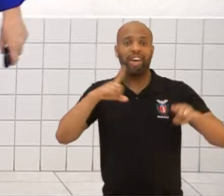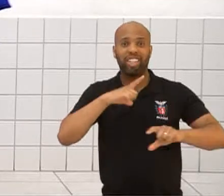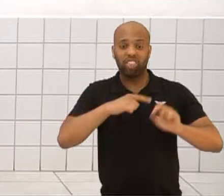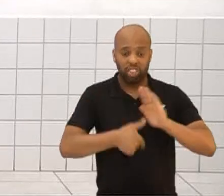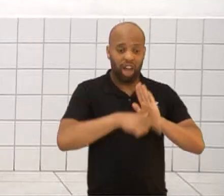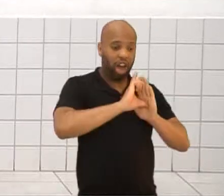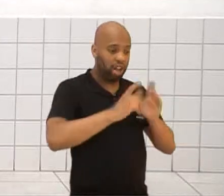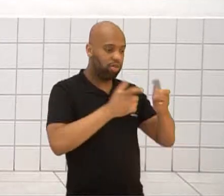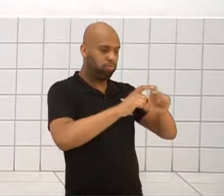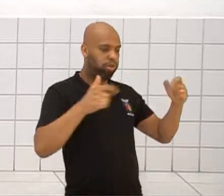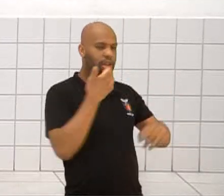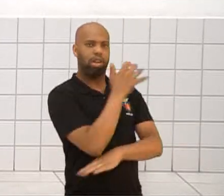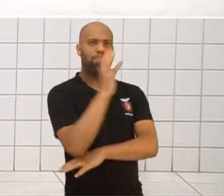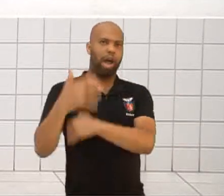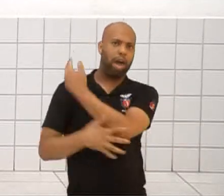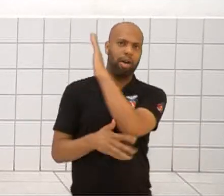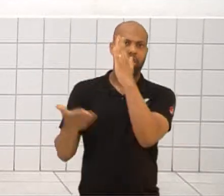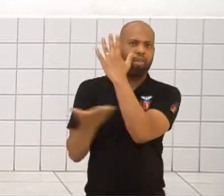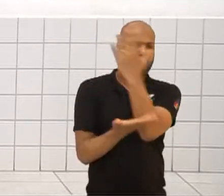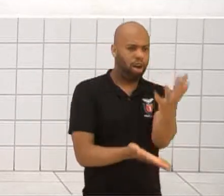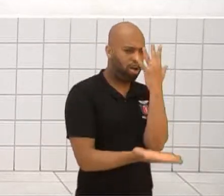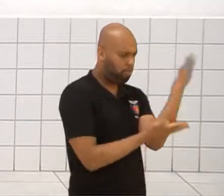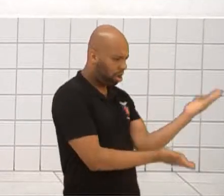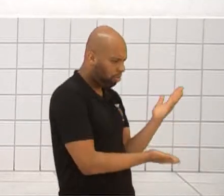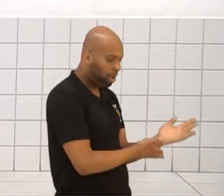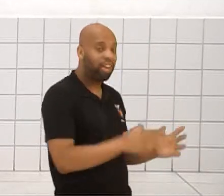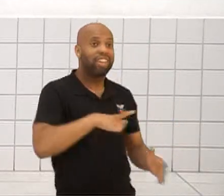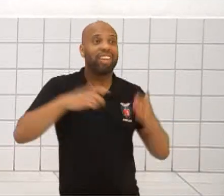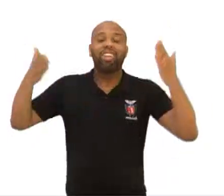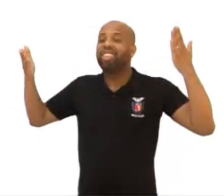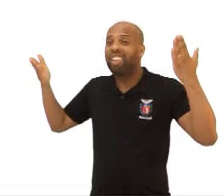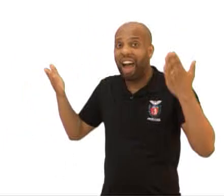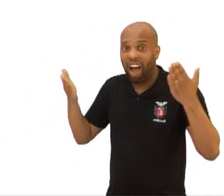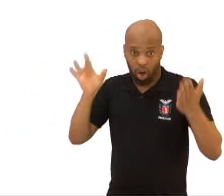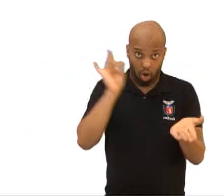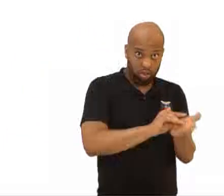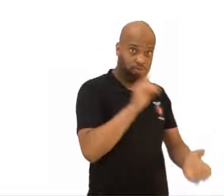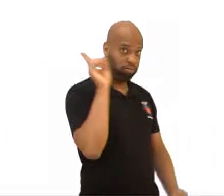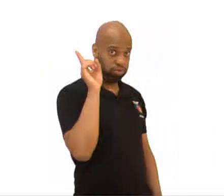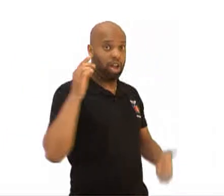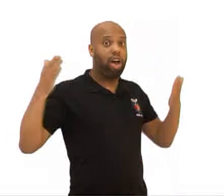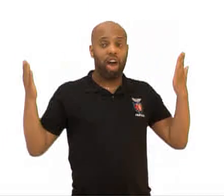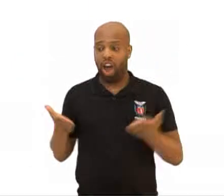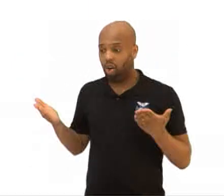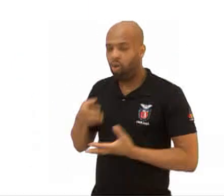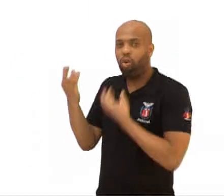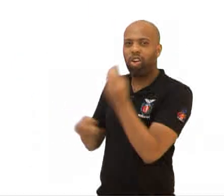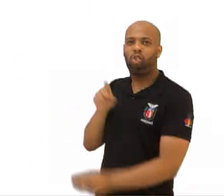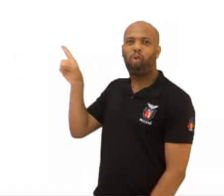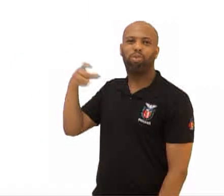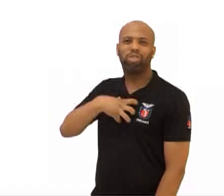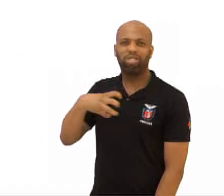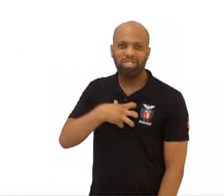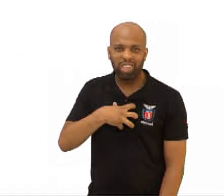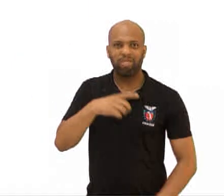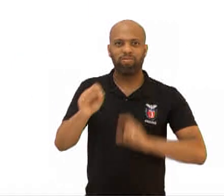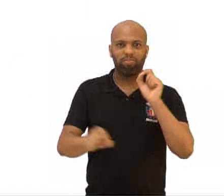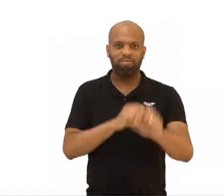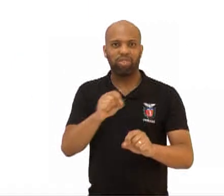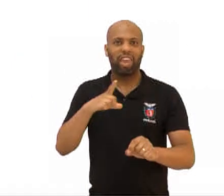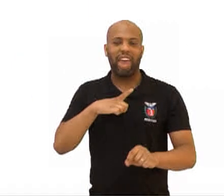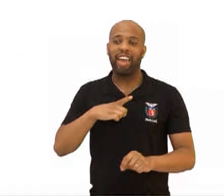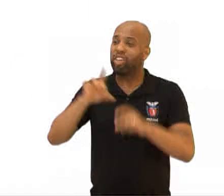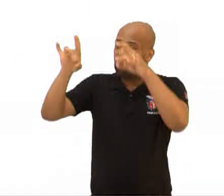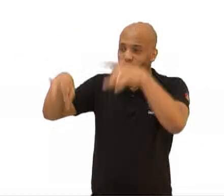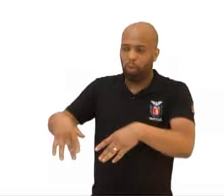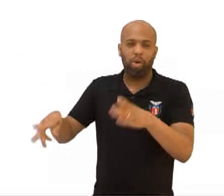quantitativo da devastação do nosso estado. Olha a vegetação original e olha a vegetação que hoje nós chamamos